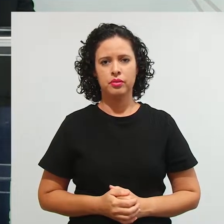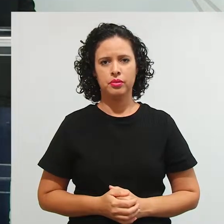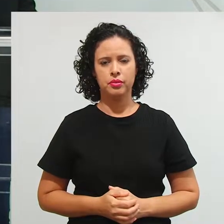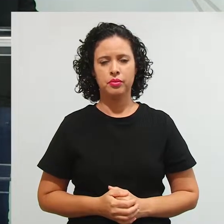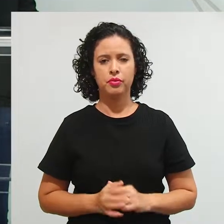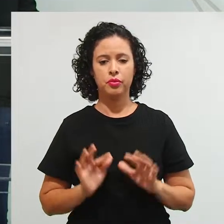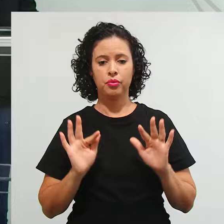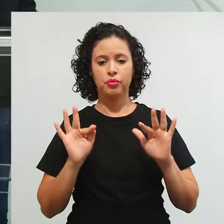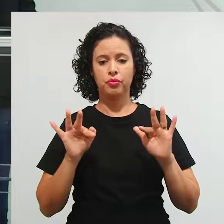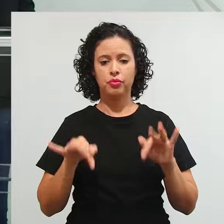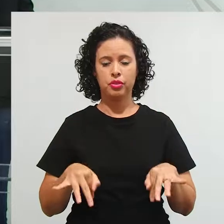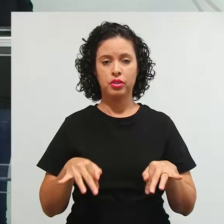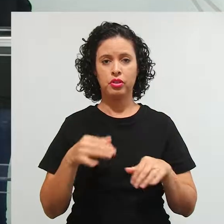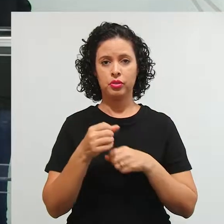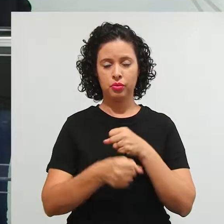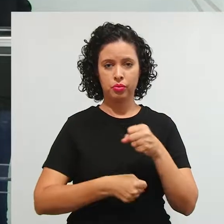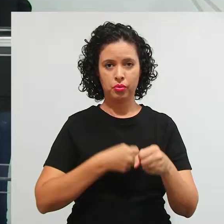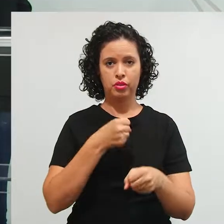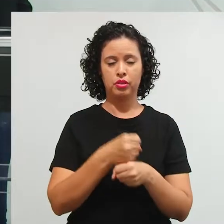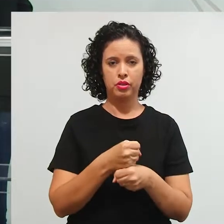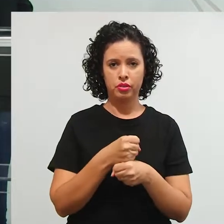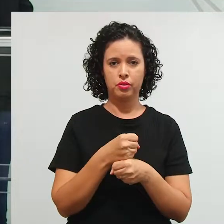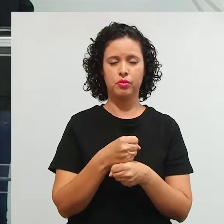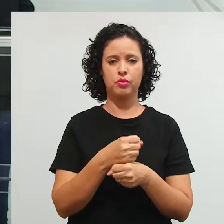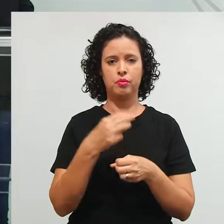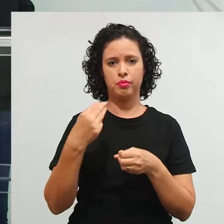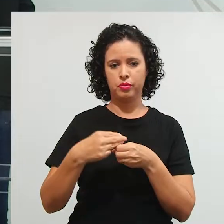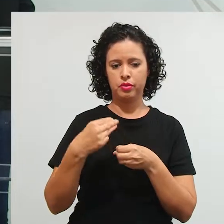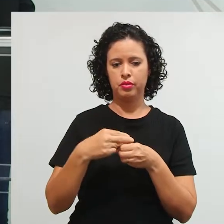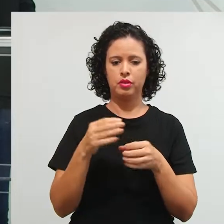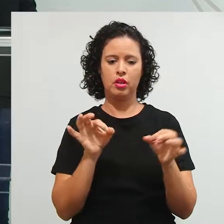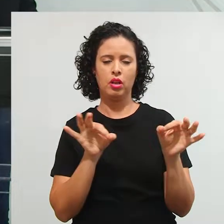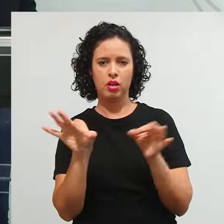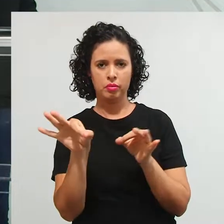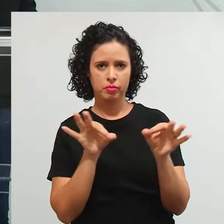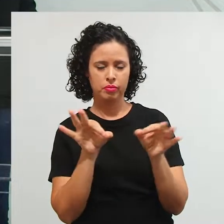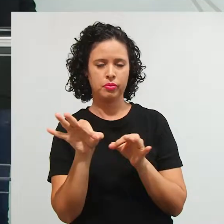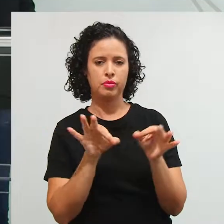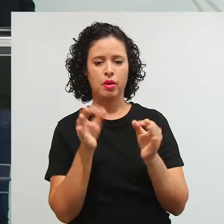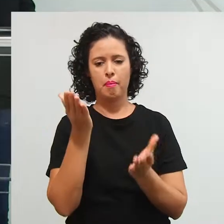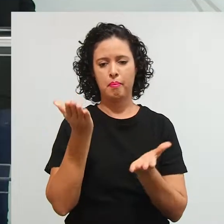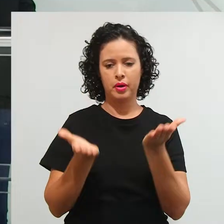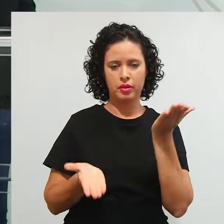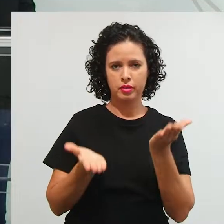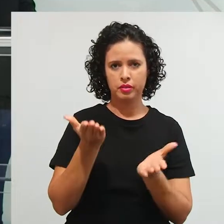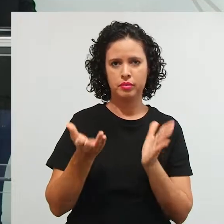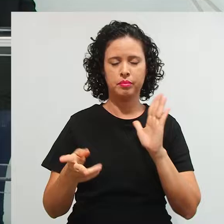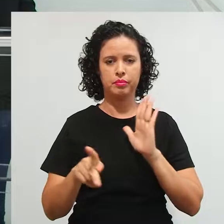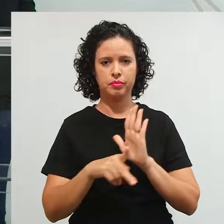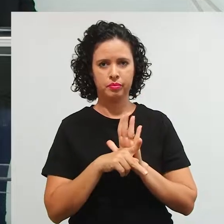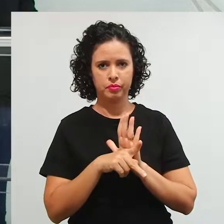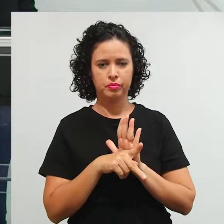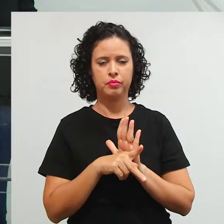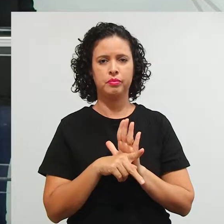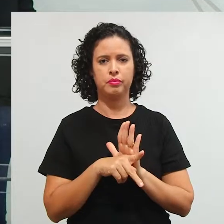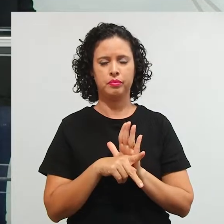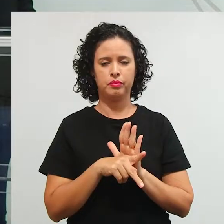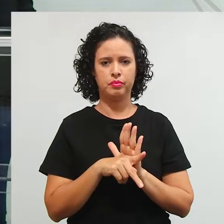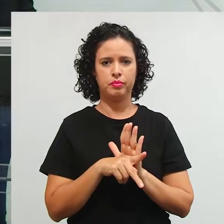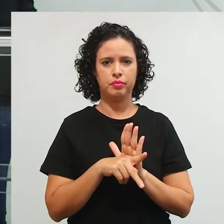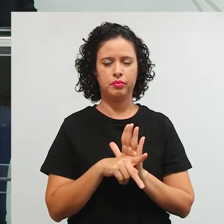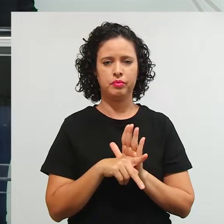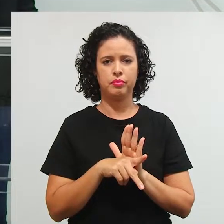município, o governo de Rondônia, elabora a peça contábil, balanço patrimonial.